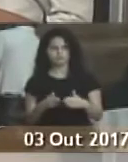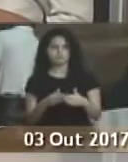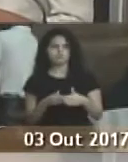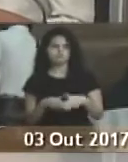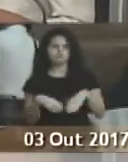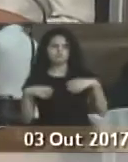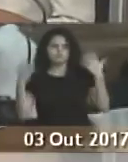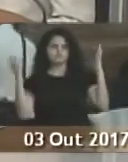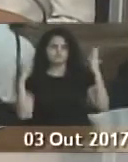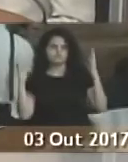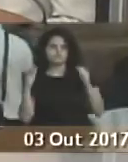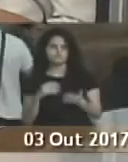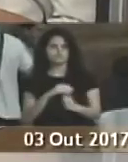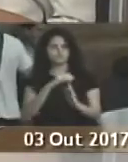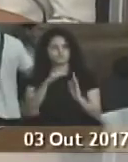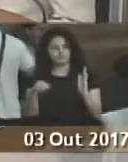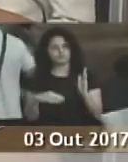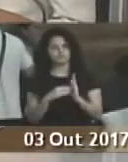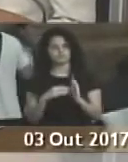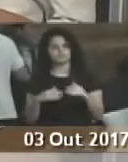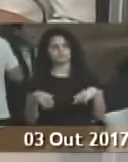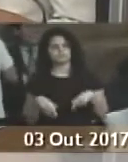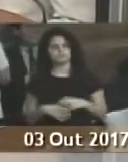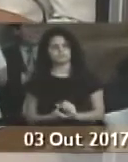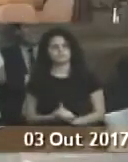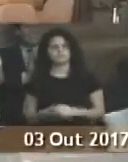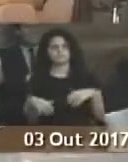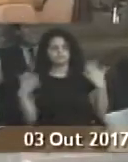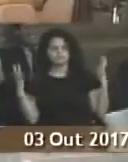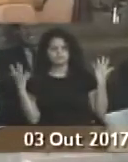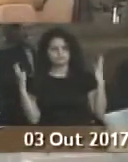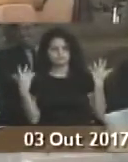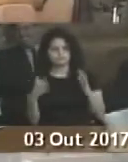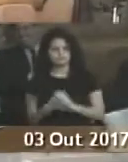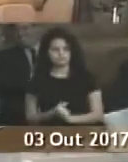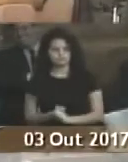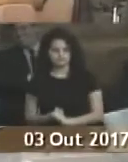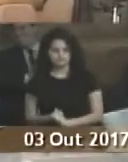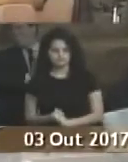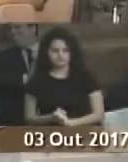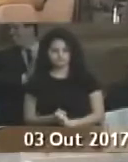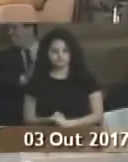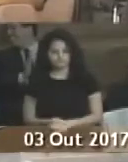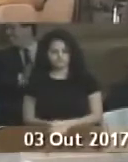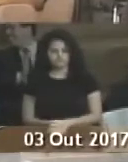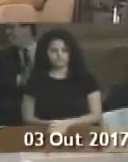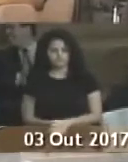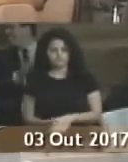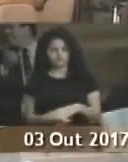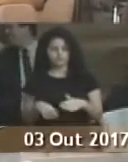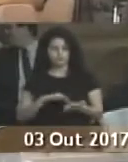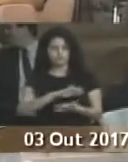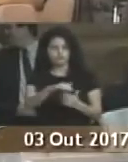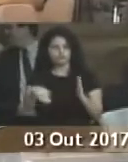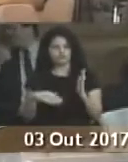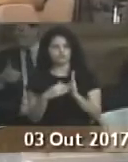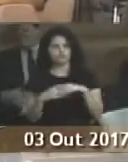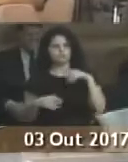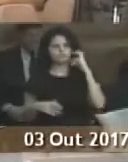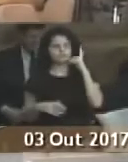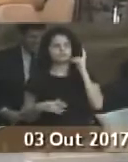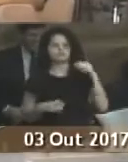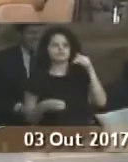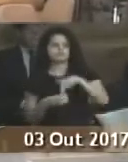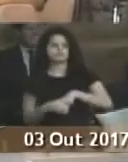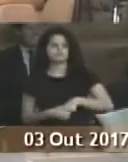todos aqui. Essa moção de aplauso não é do vereador Elinho, é de todos os 14 vereadores que votaram e estão aqui hoje entregando